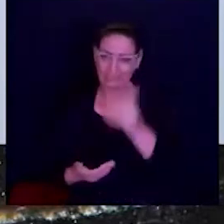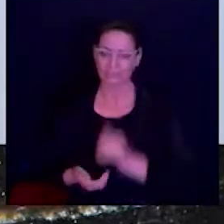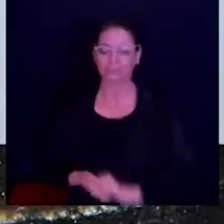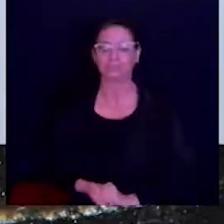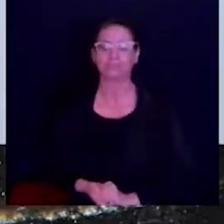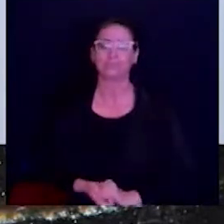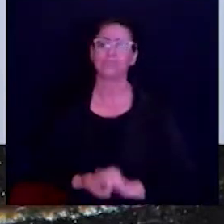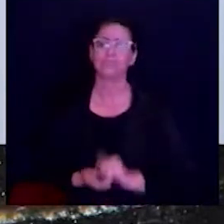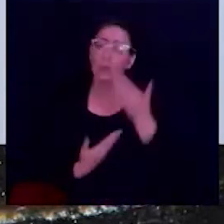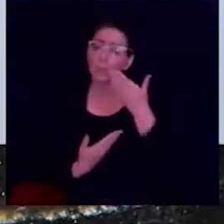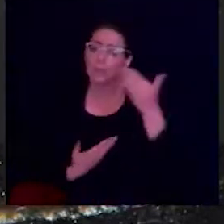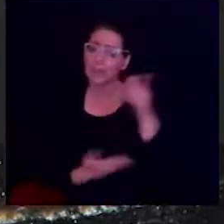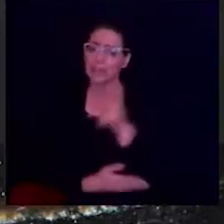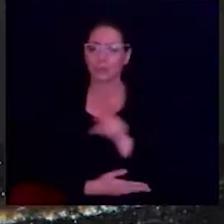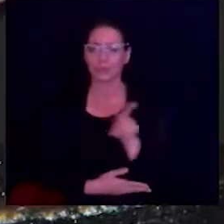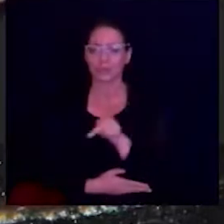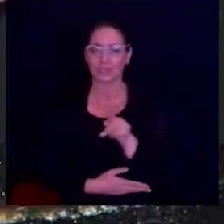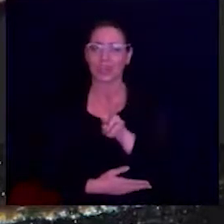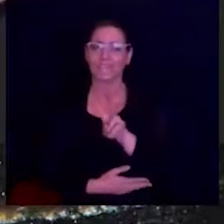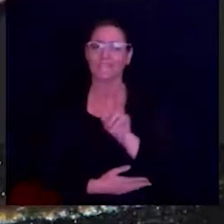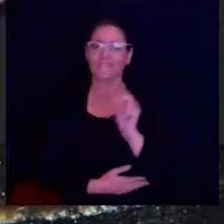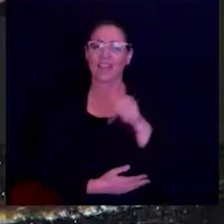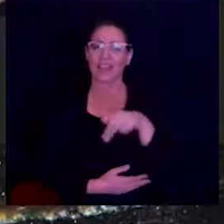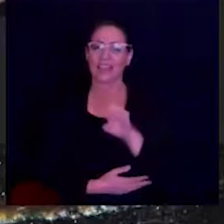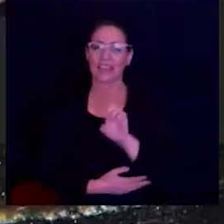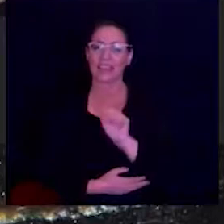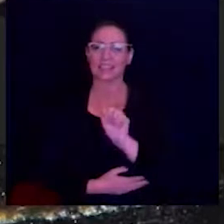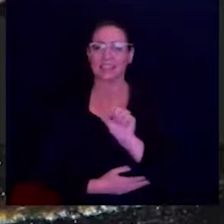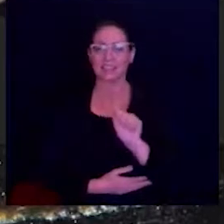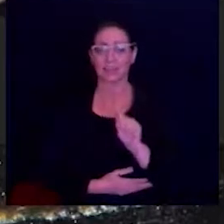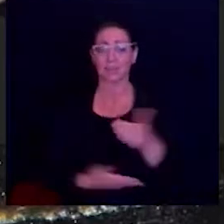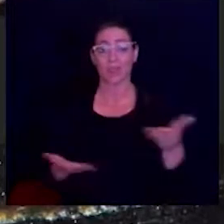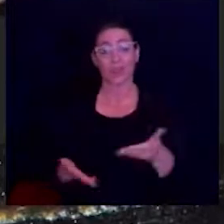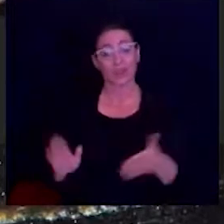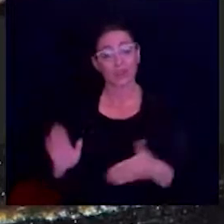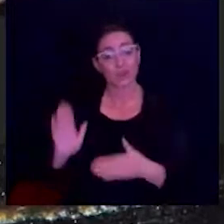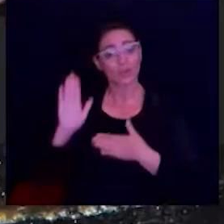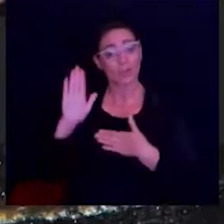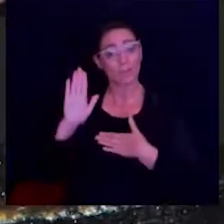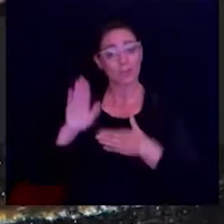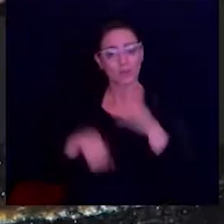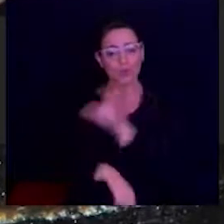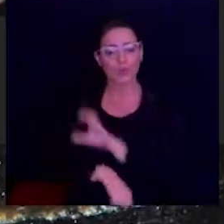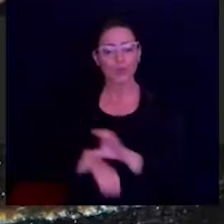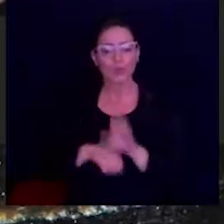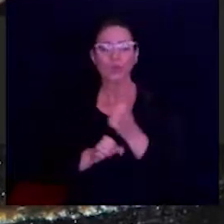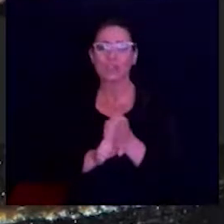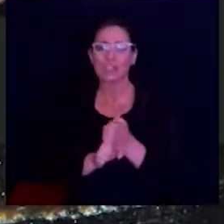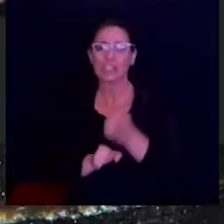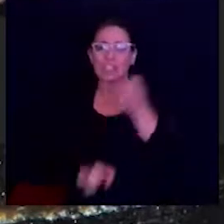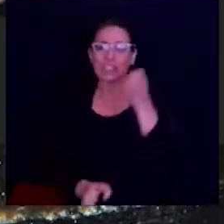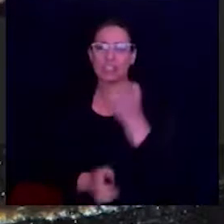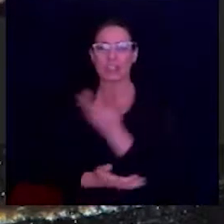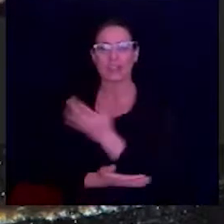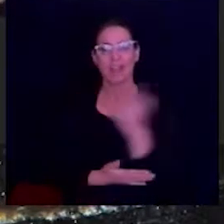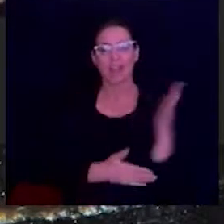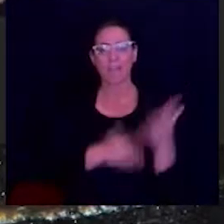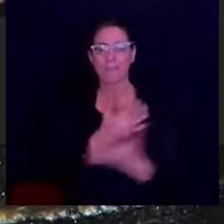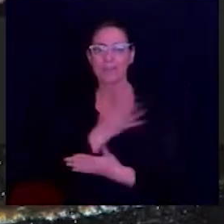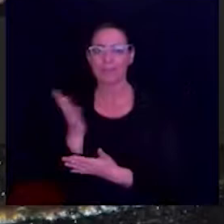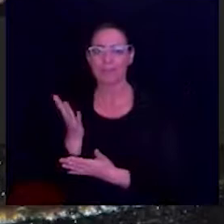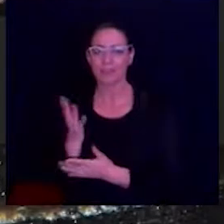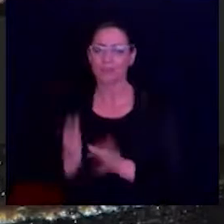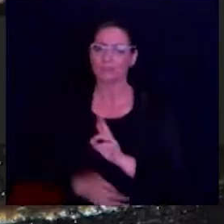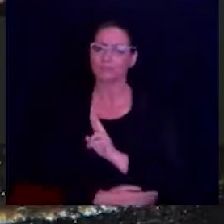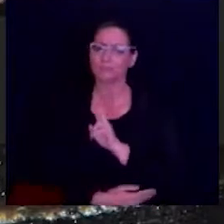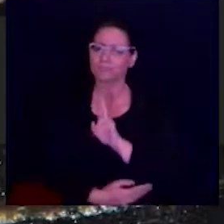Obrigada, professora Vanessa. Passamos agora ao juramento do curso de Engenharia Ambiental.